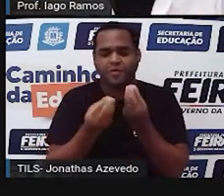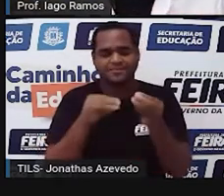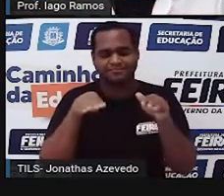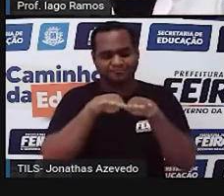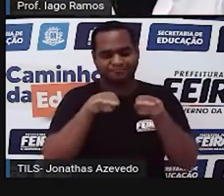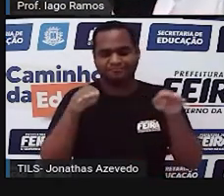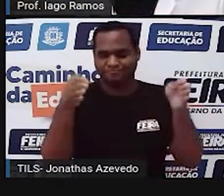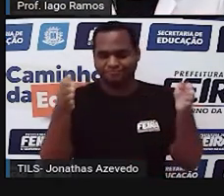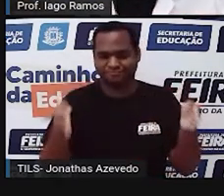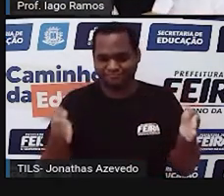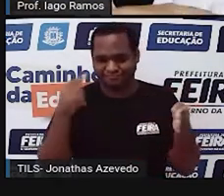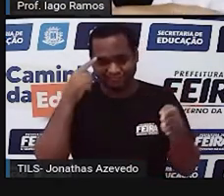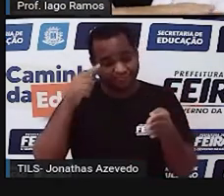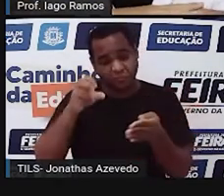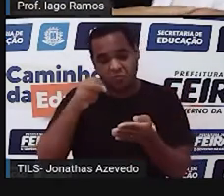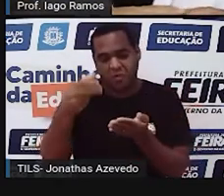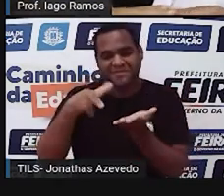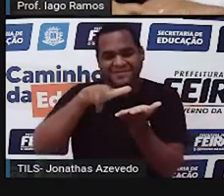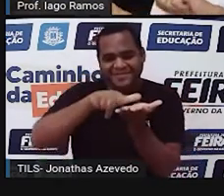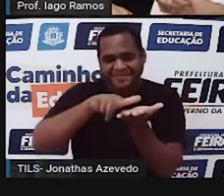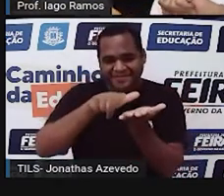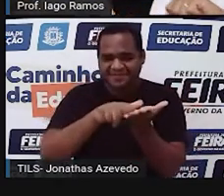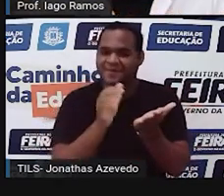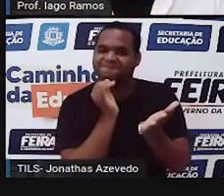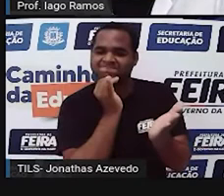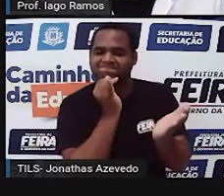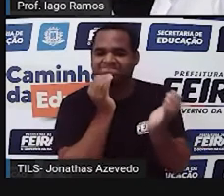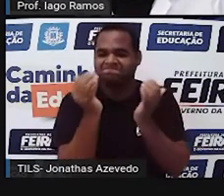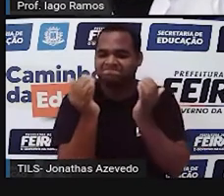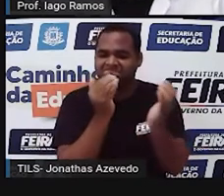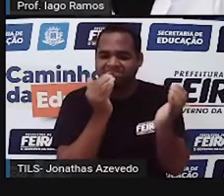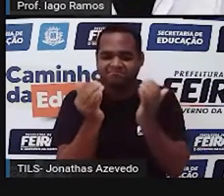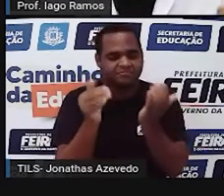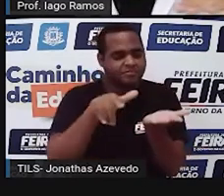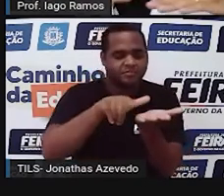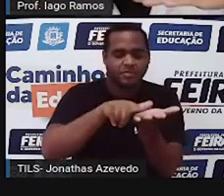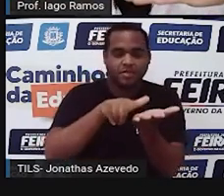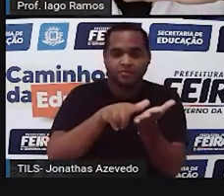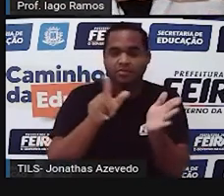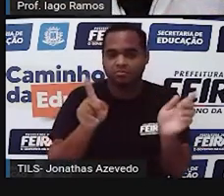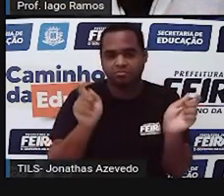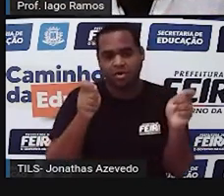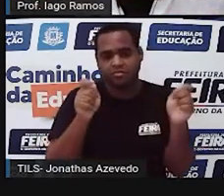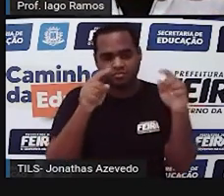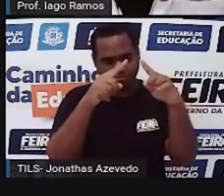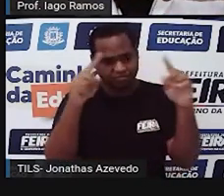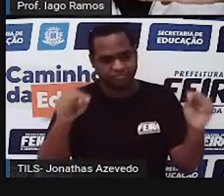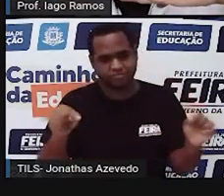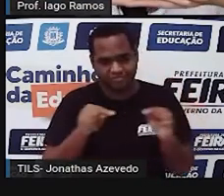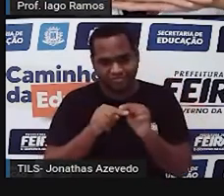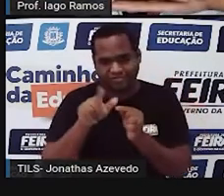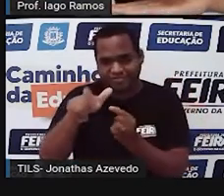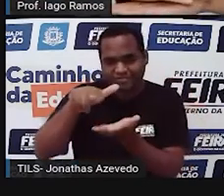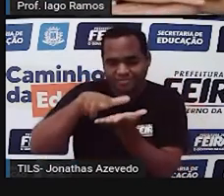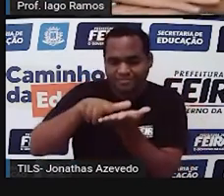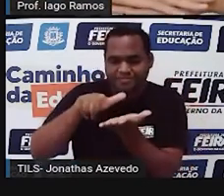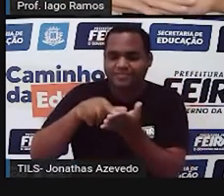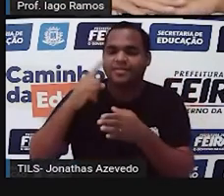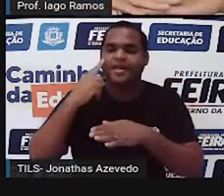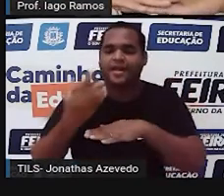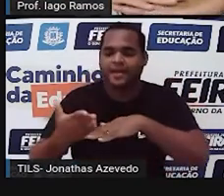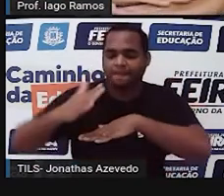por exemplo uma folha de papel vamos entender uma folha de papel como um retângulo eu boto a folha de papel em cima da mesa